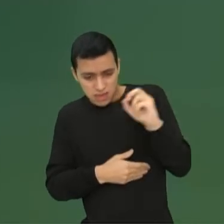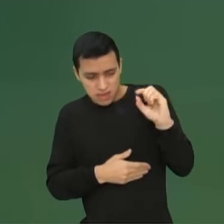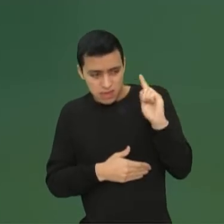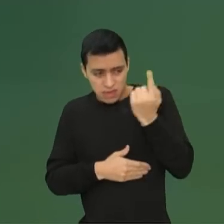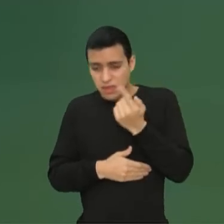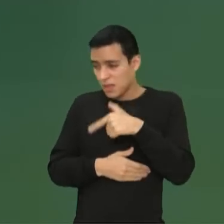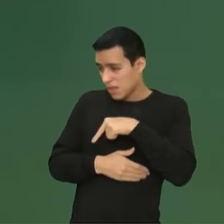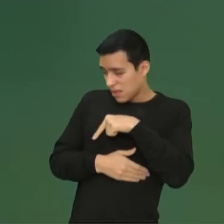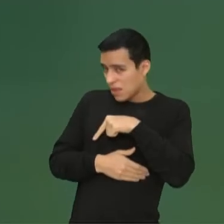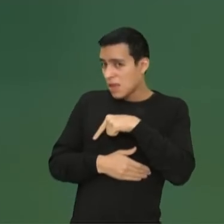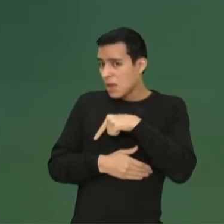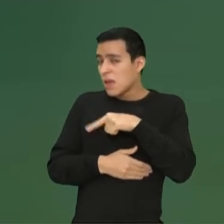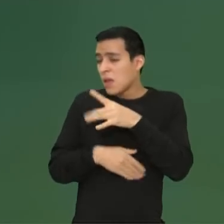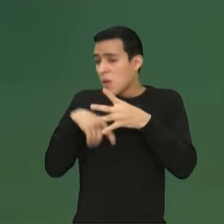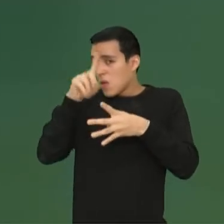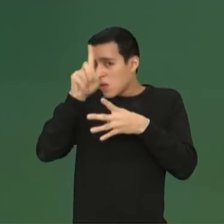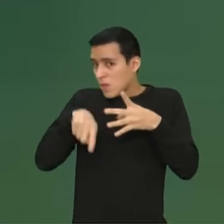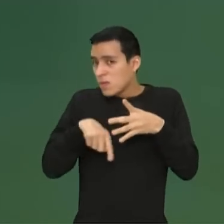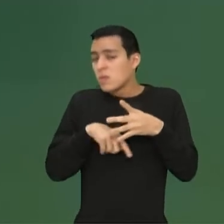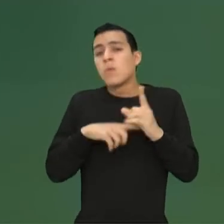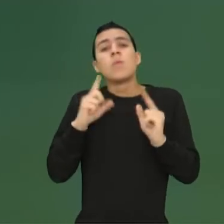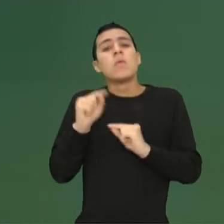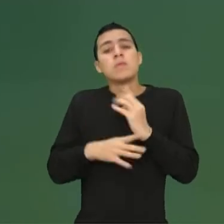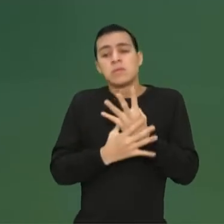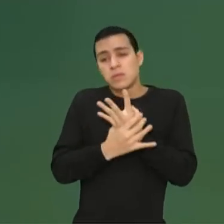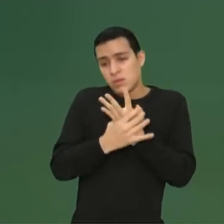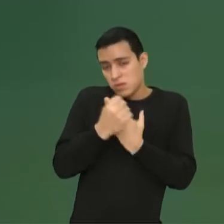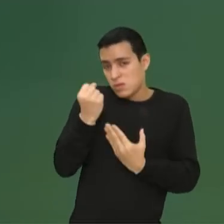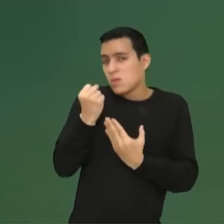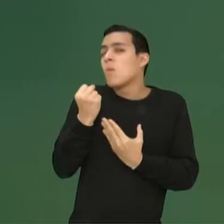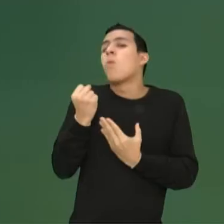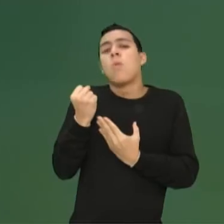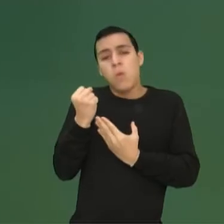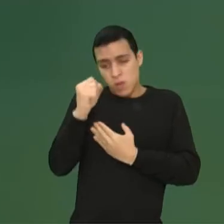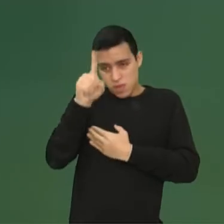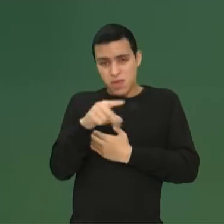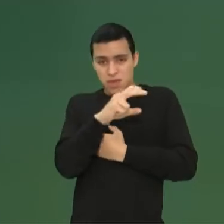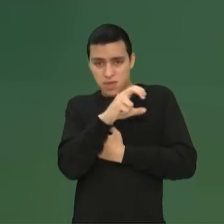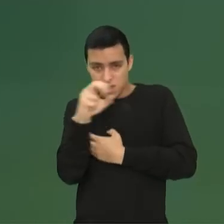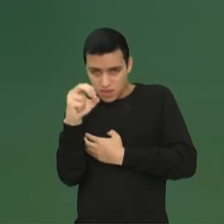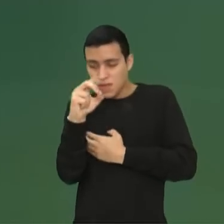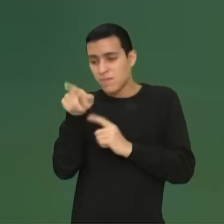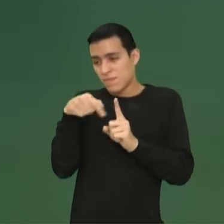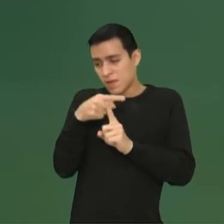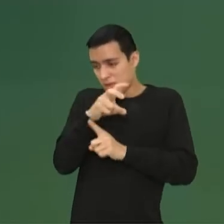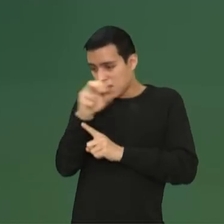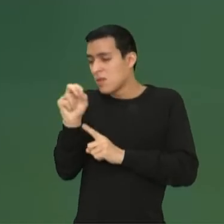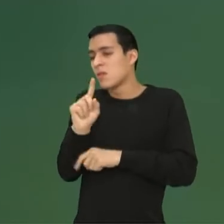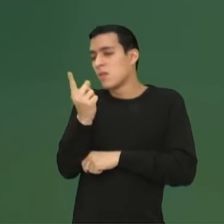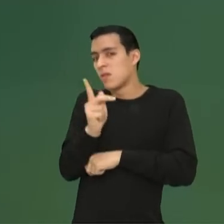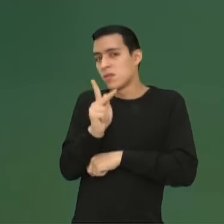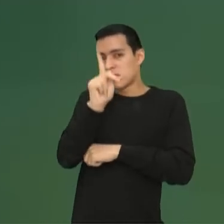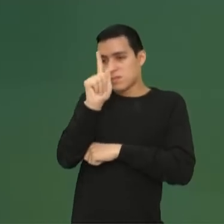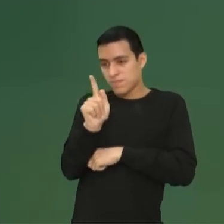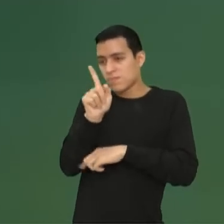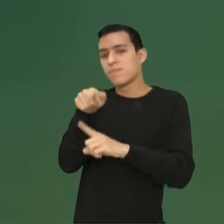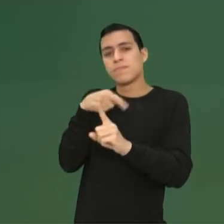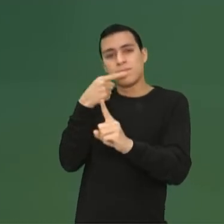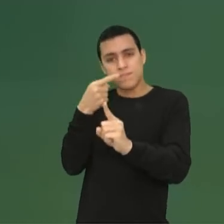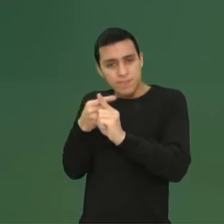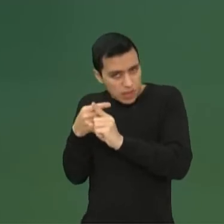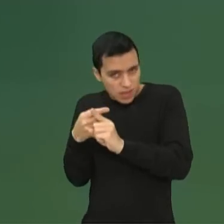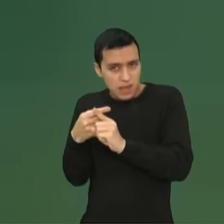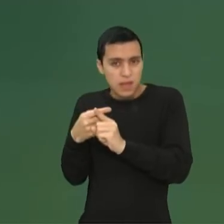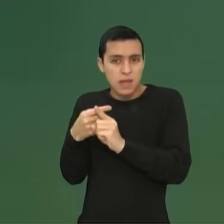eu tenho 4 abacaxis, eu vou ter quantos? 500 mais 500, 1 kg,